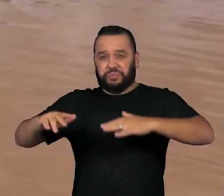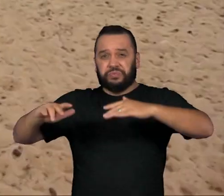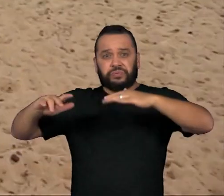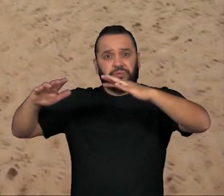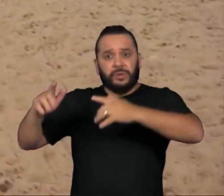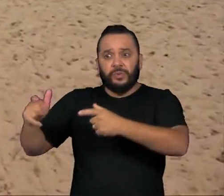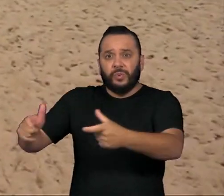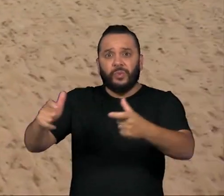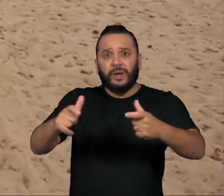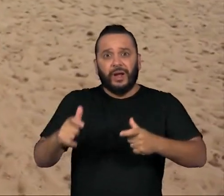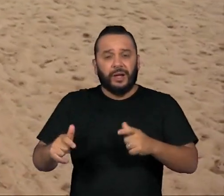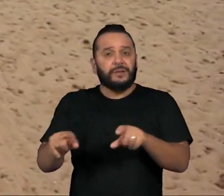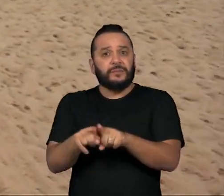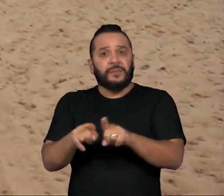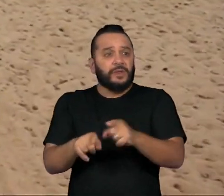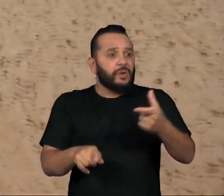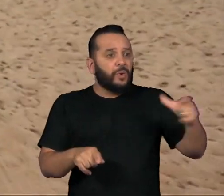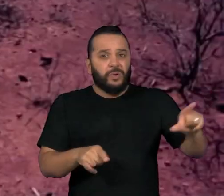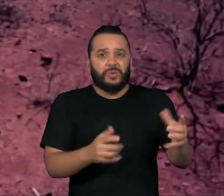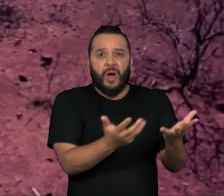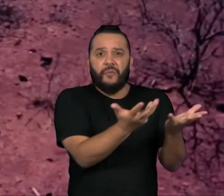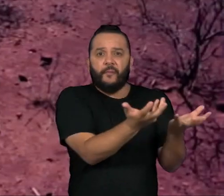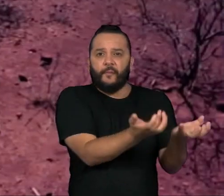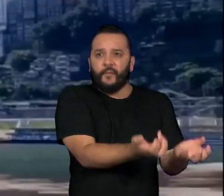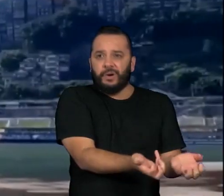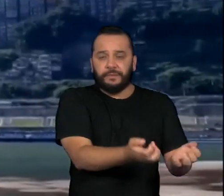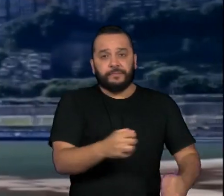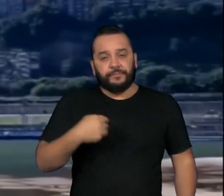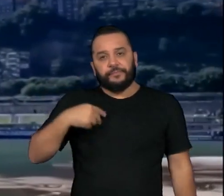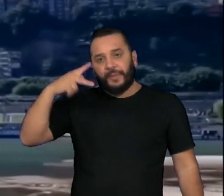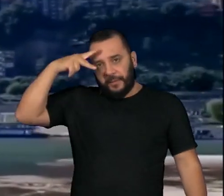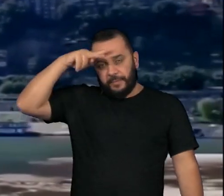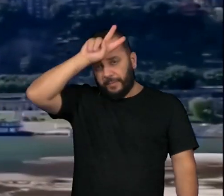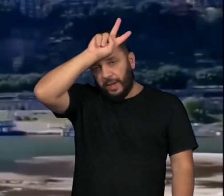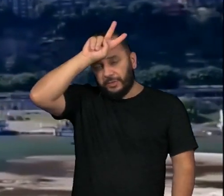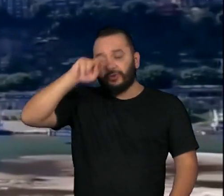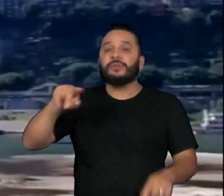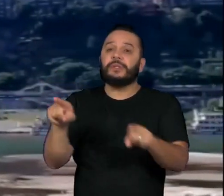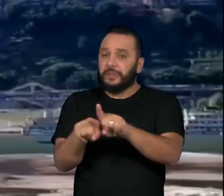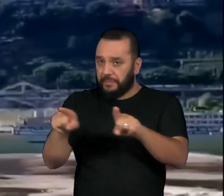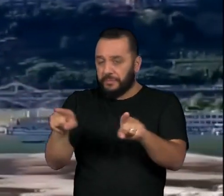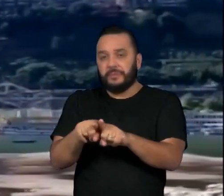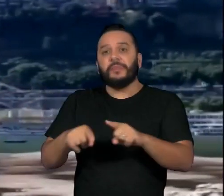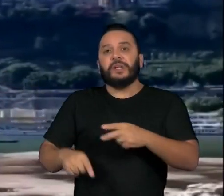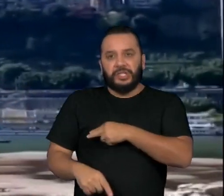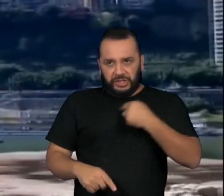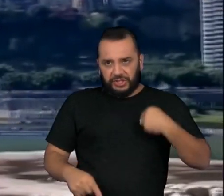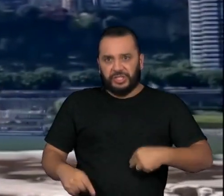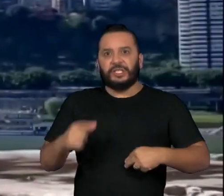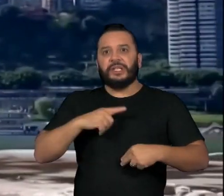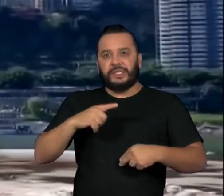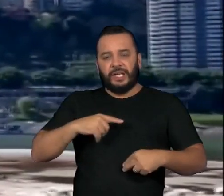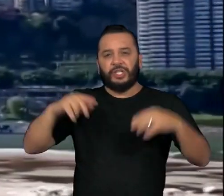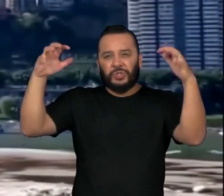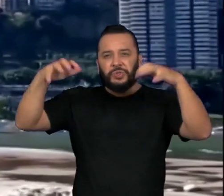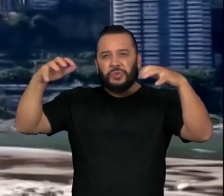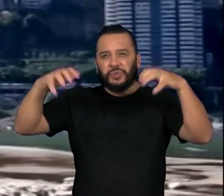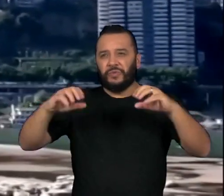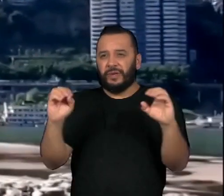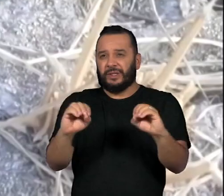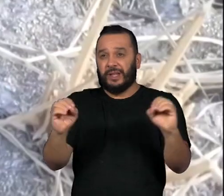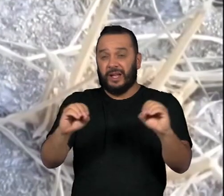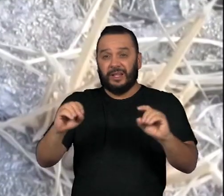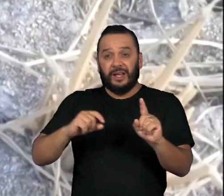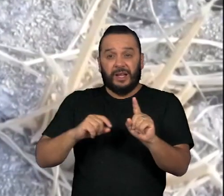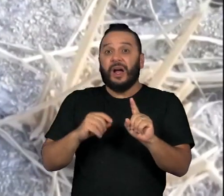e secas persistentes em outras. México e China também enfrentam estiagens. Temperaturas acima